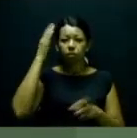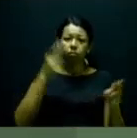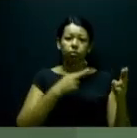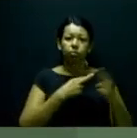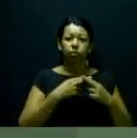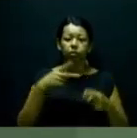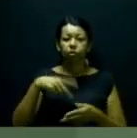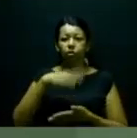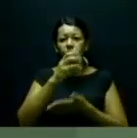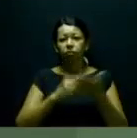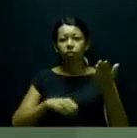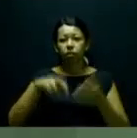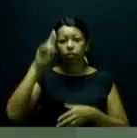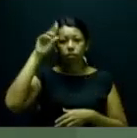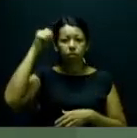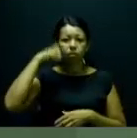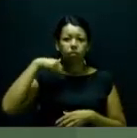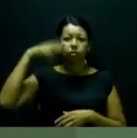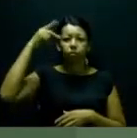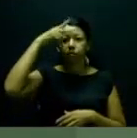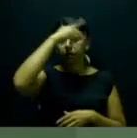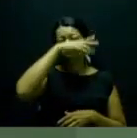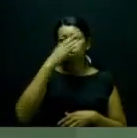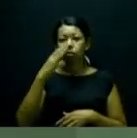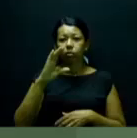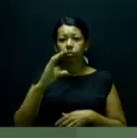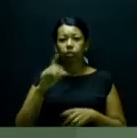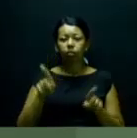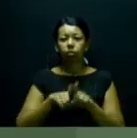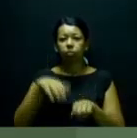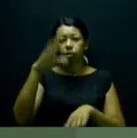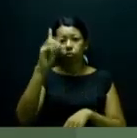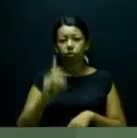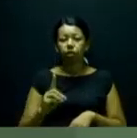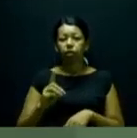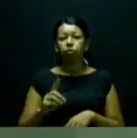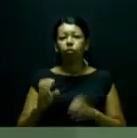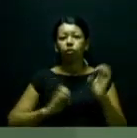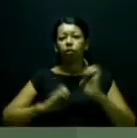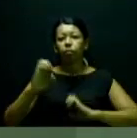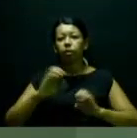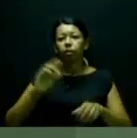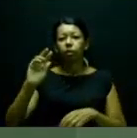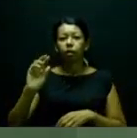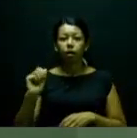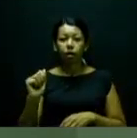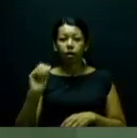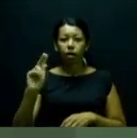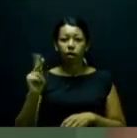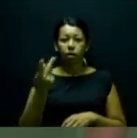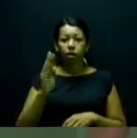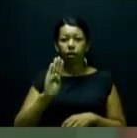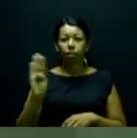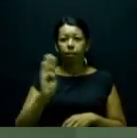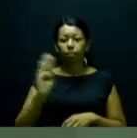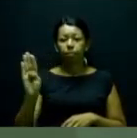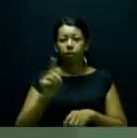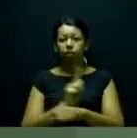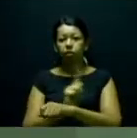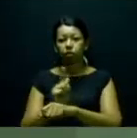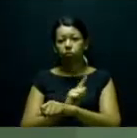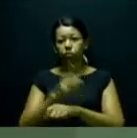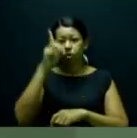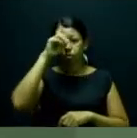que seja oficiada a prefeita de Cubatão, bem como o diretor da empresa HBB, gestora do Hospital Municipal de Cubatão, com o